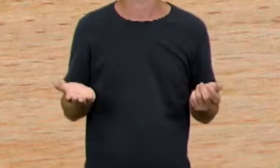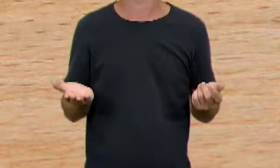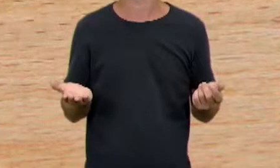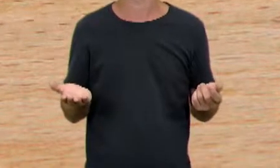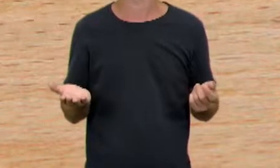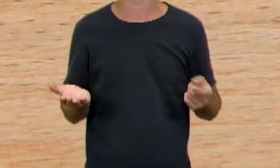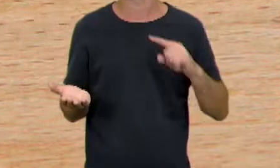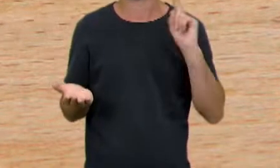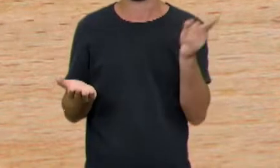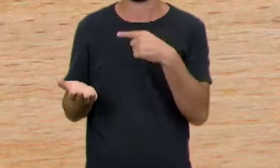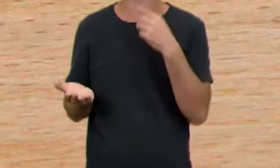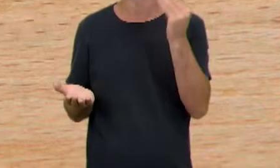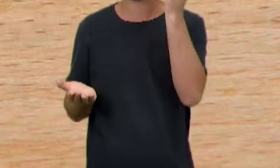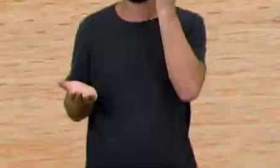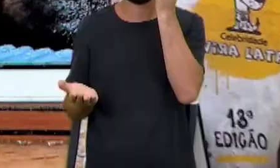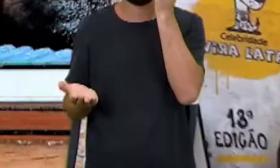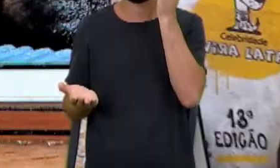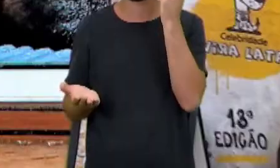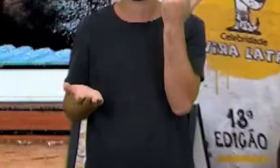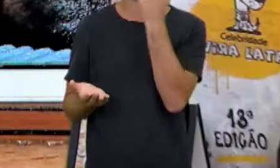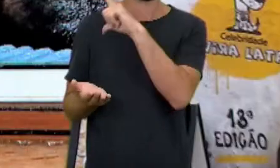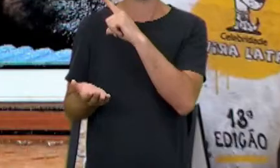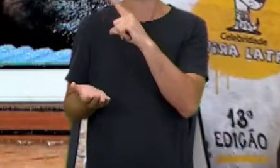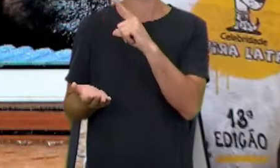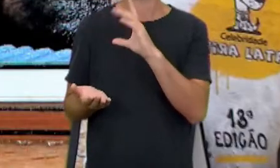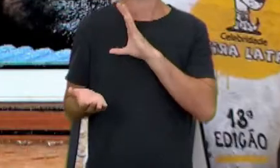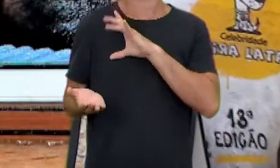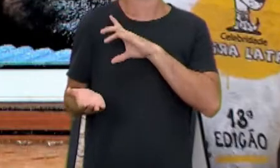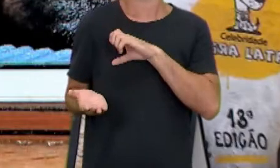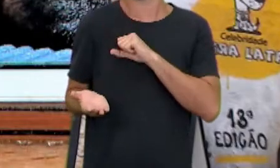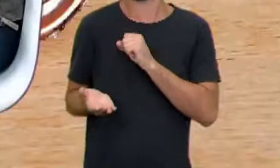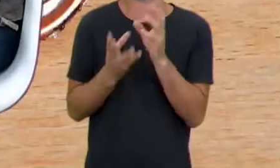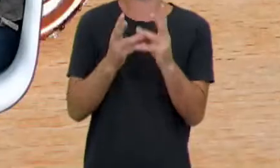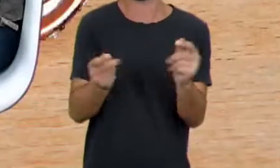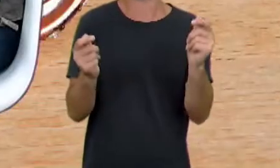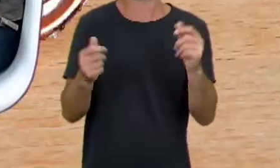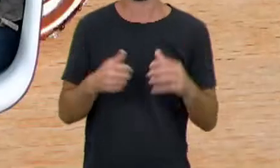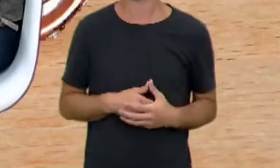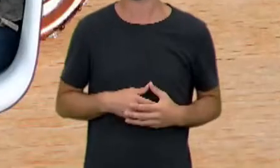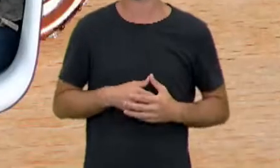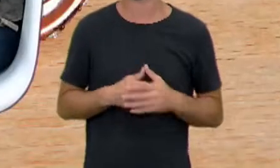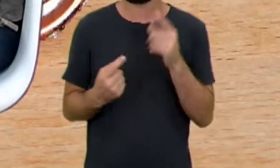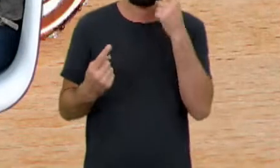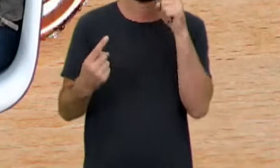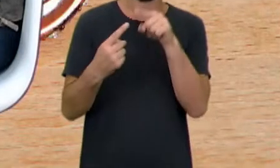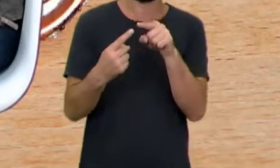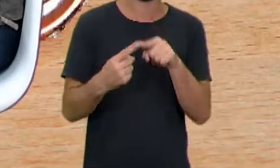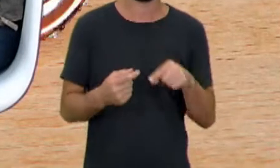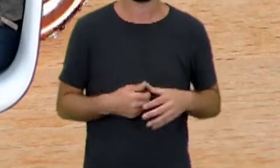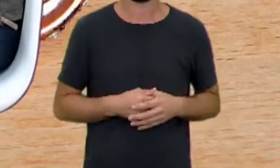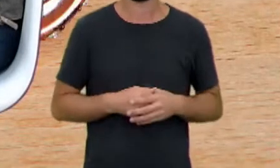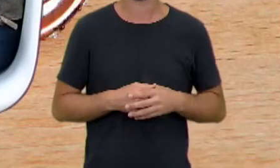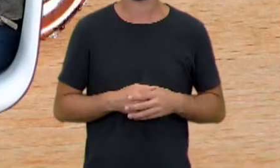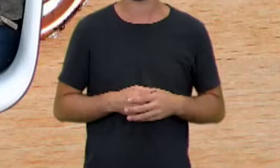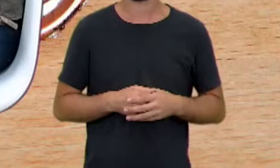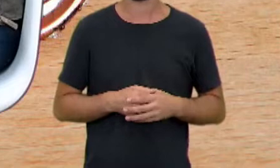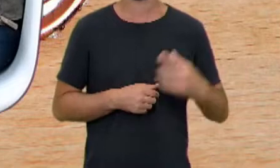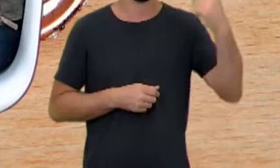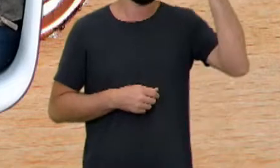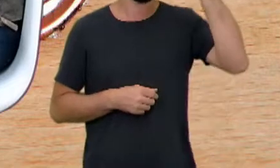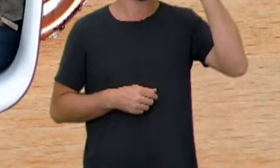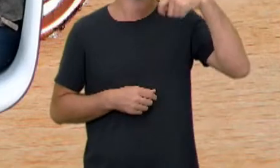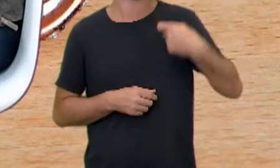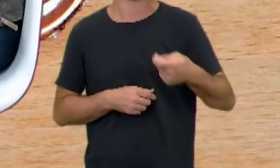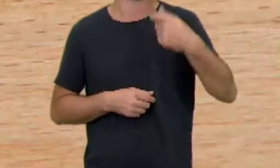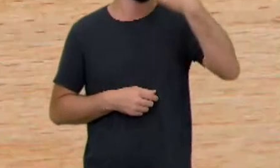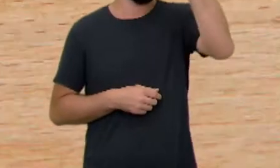é a esperança que a gente tem para resolver o abandono. Né? Então, assim, é a questão da adequação mesmo. E aí, isso, e voltando com a questão da persona,